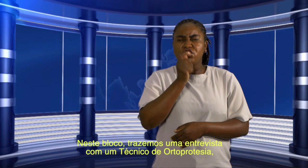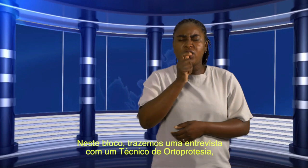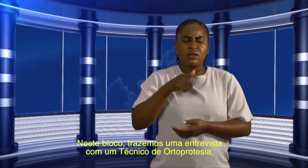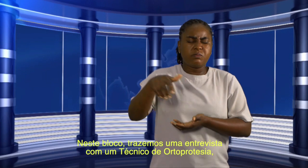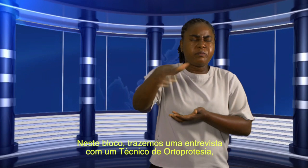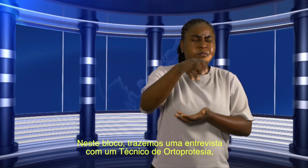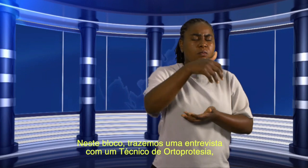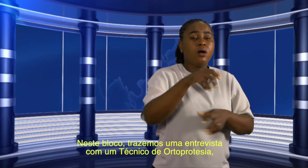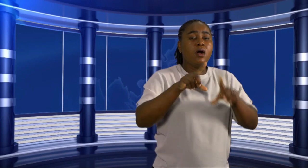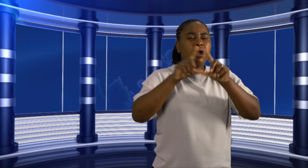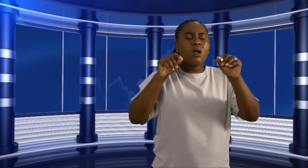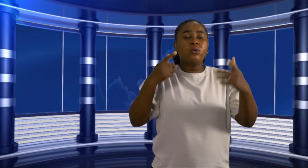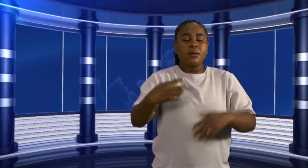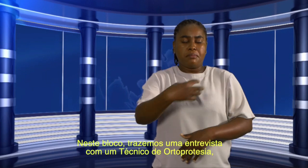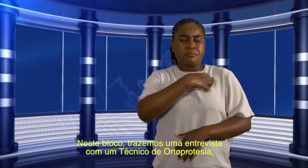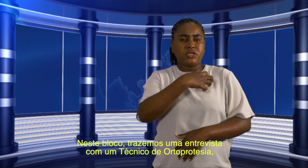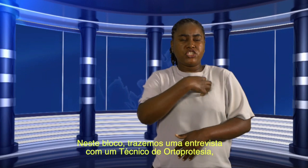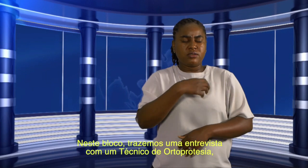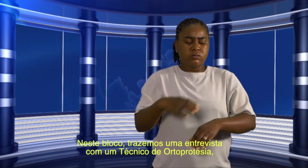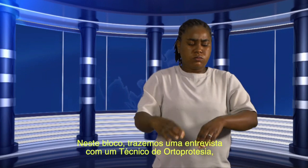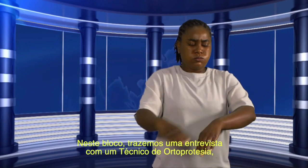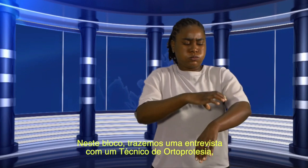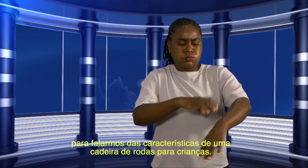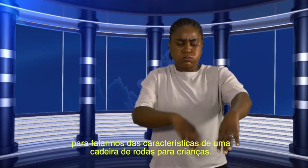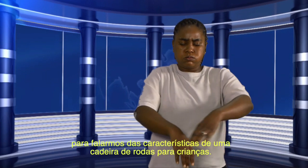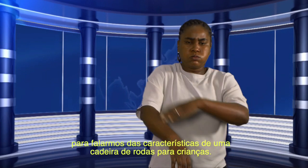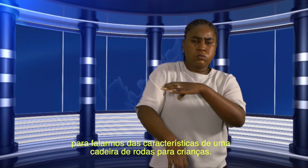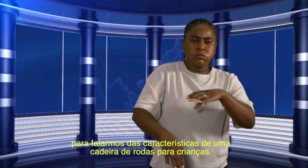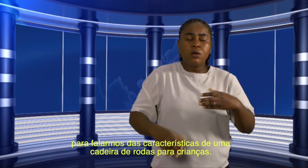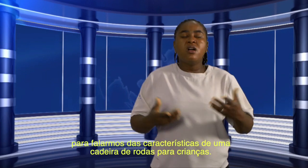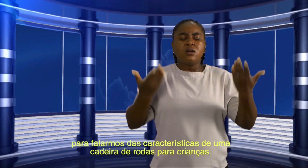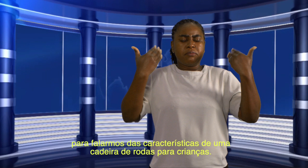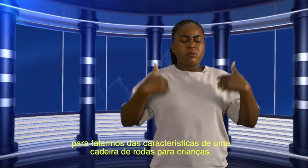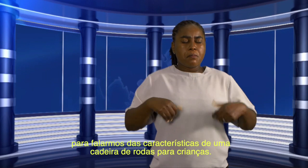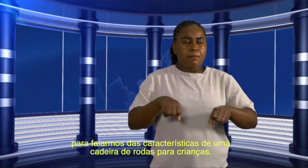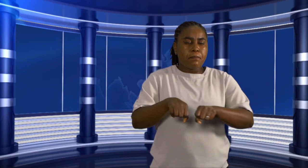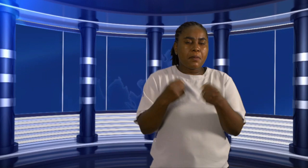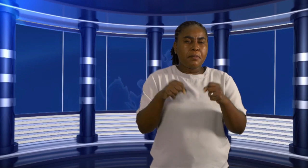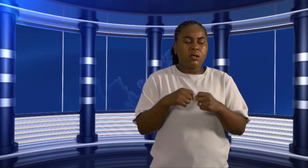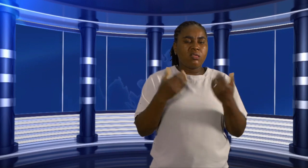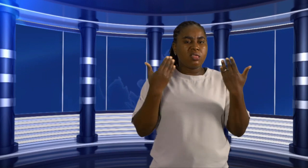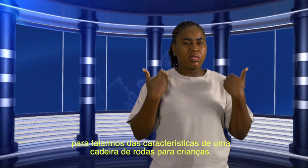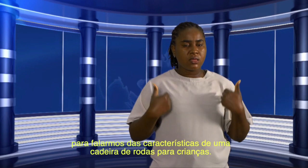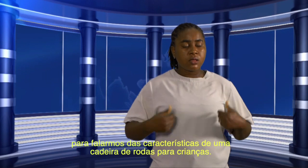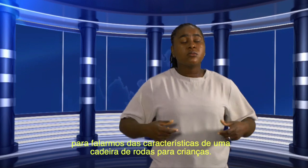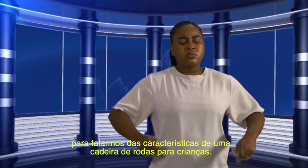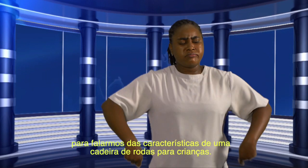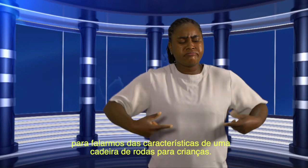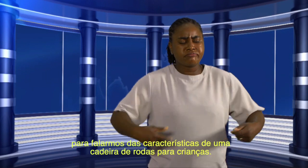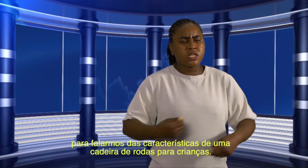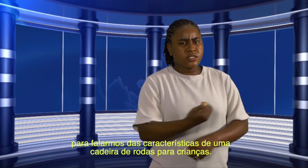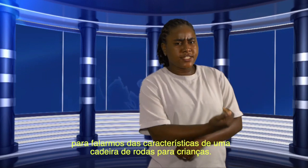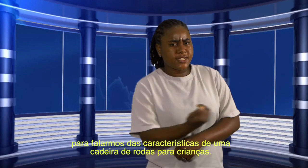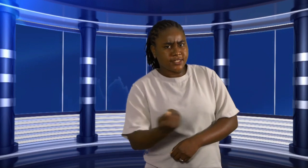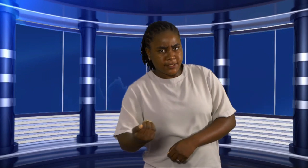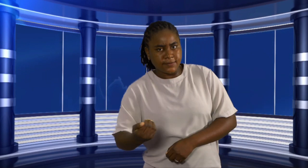Neste bloco, trazemos uma entrevista com um técnico ortopedista para falarmos das características de uma cadeira de rodas